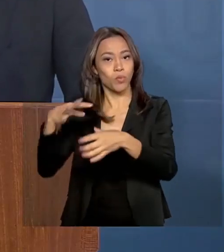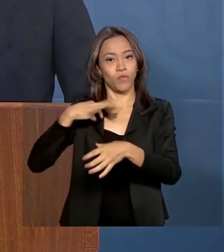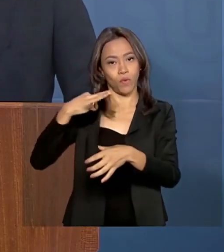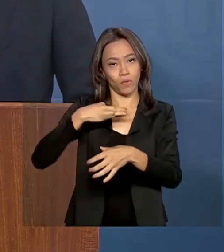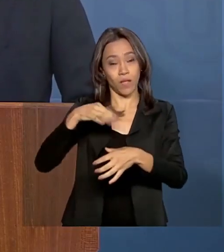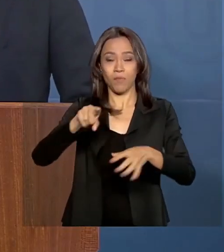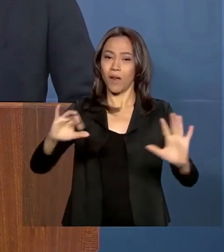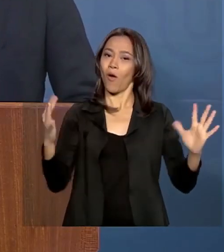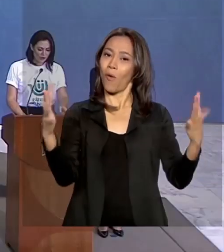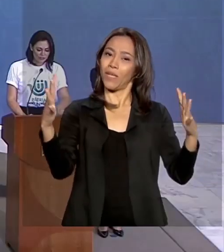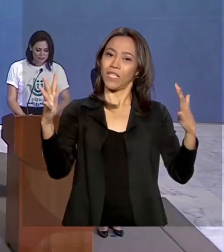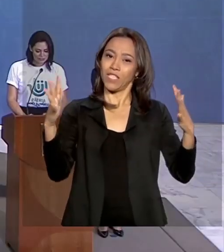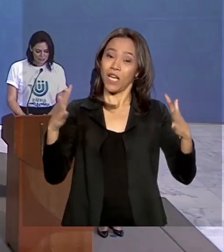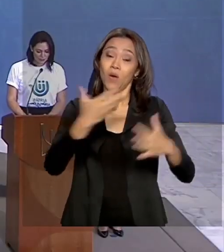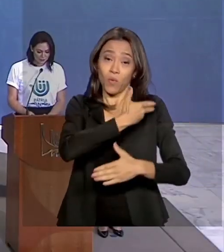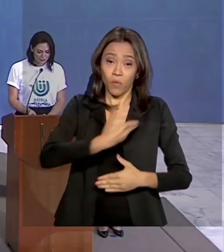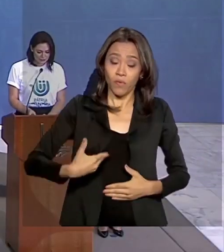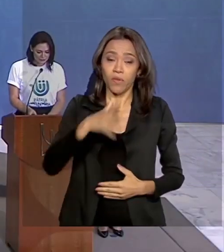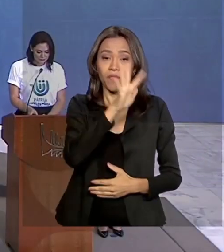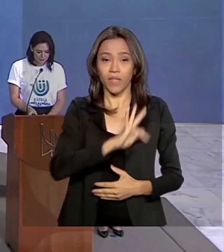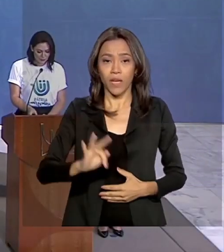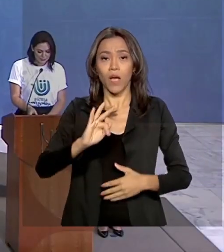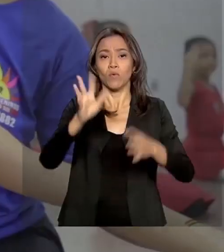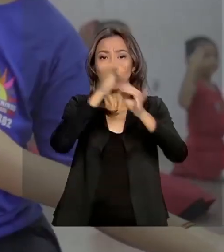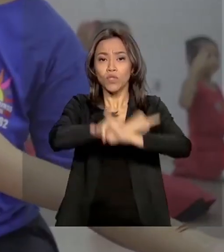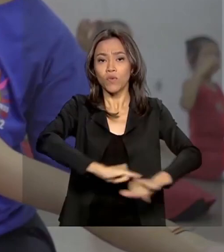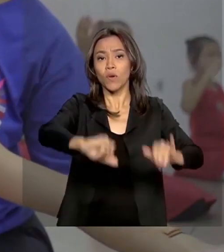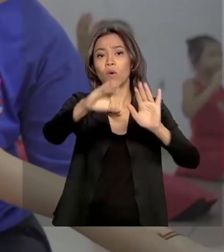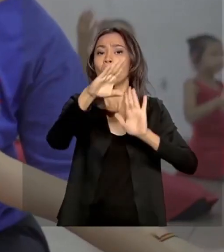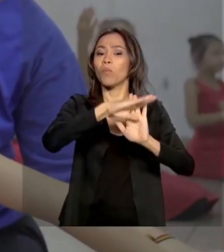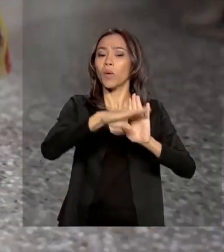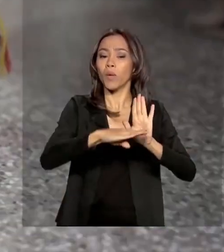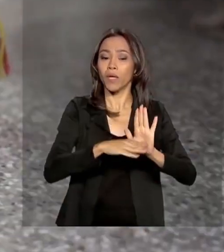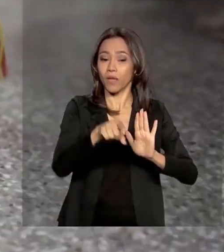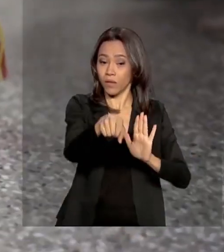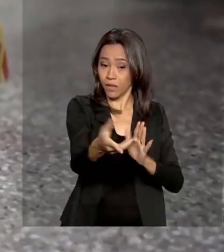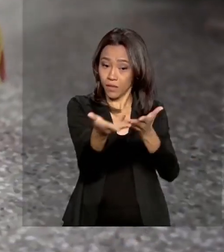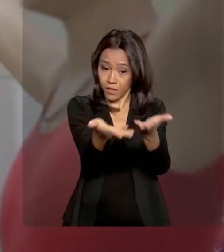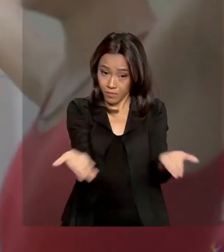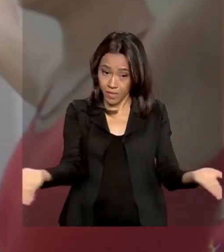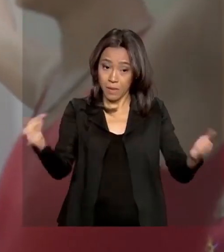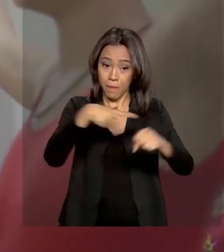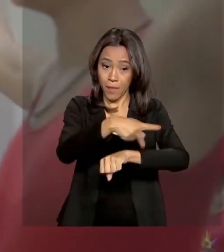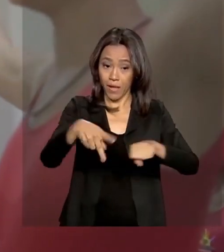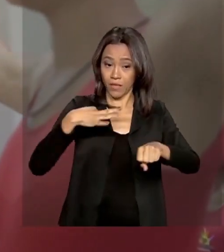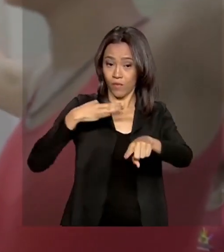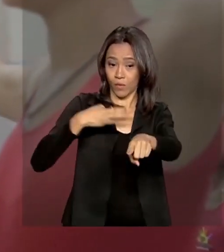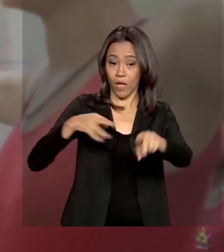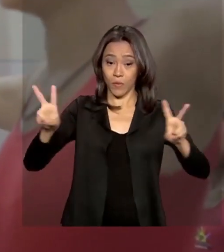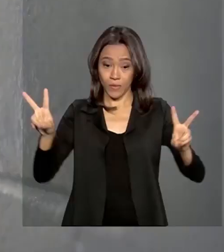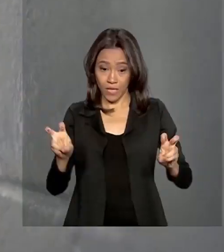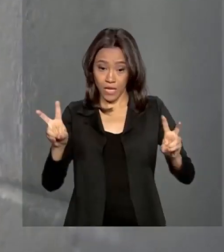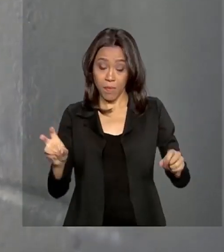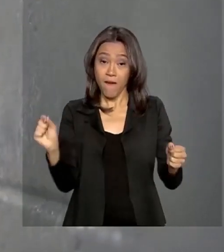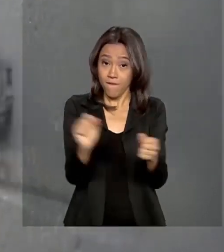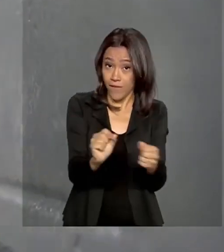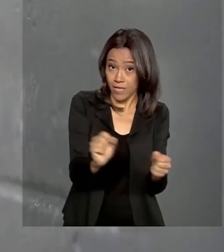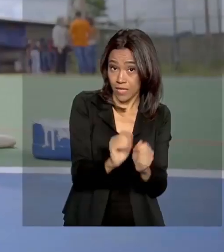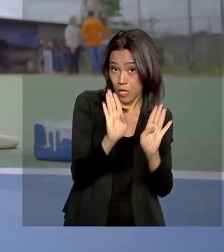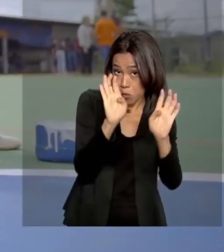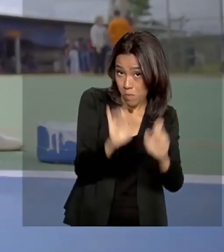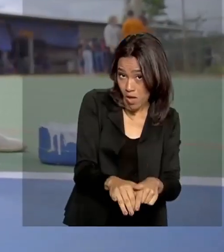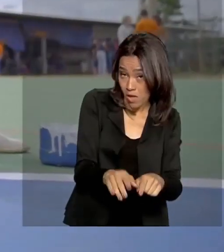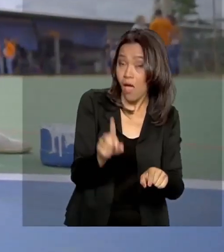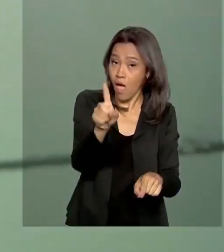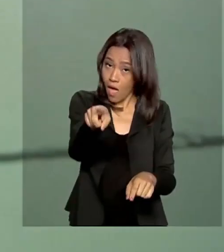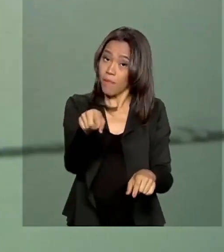brasileiros, o governo federal lançou a campanha publicitária do programa Pátria Voluntária. Com o tema Fazer o Bem é para você